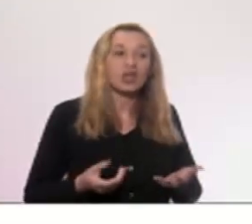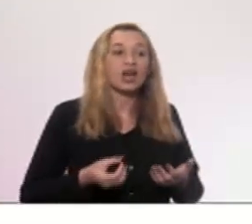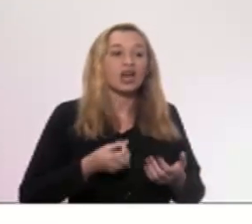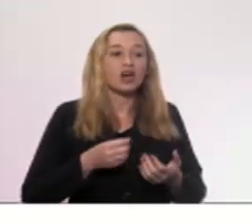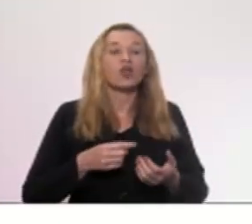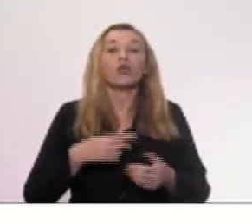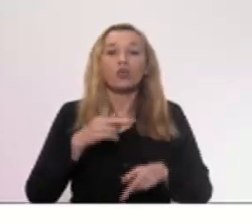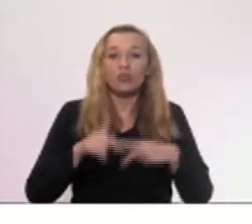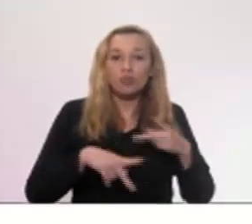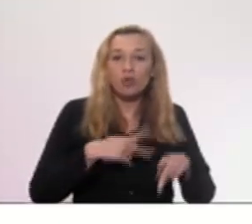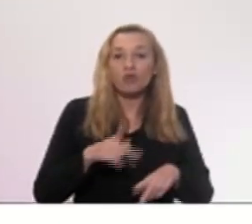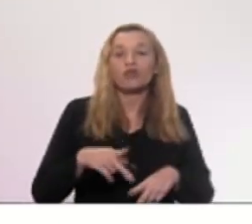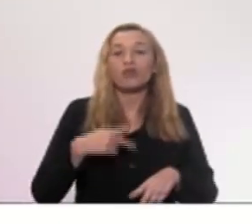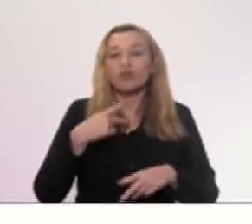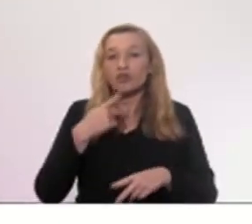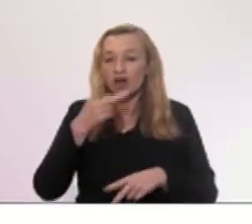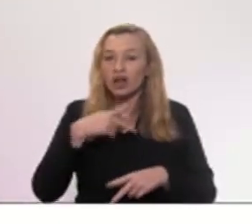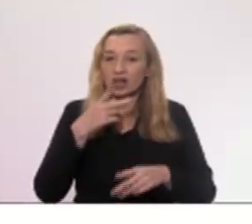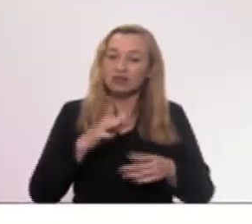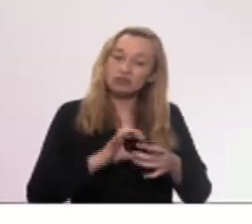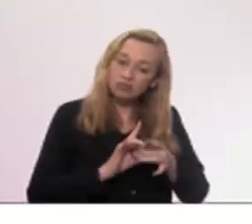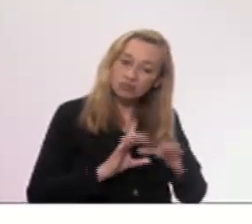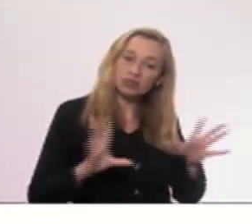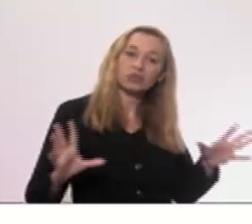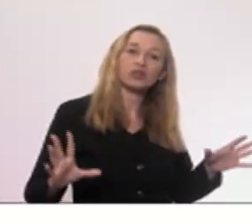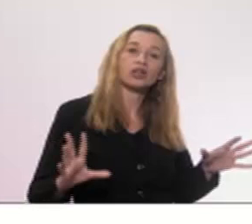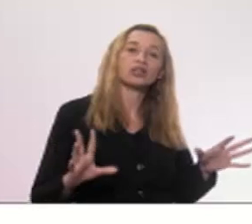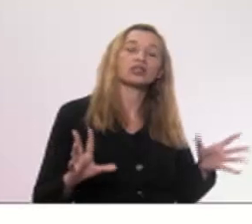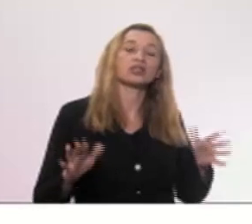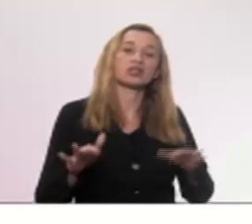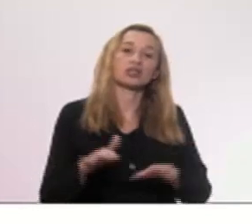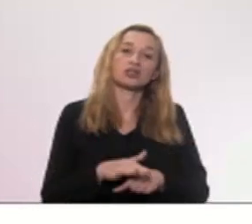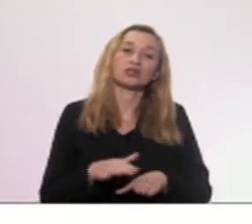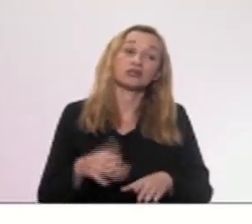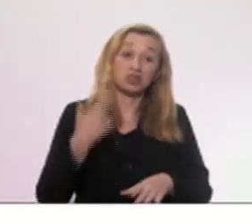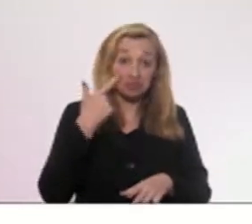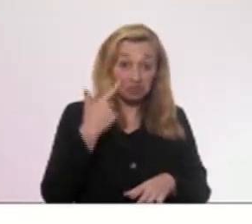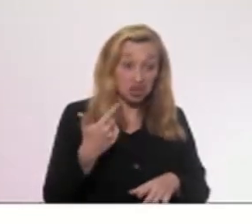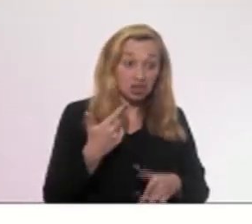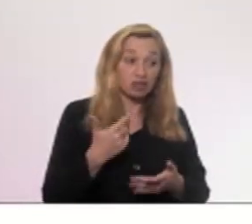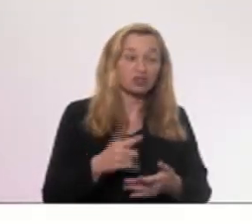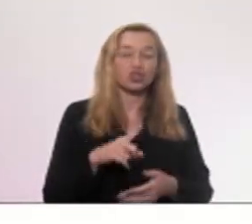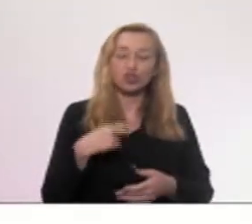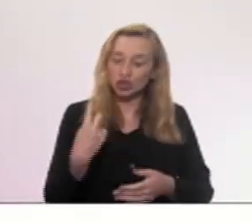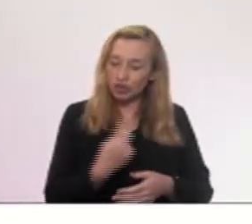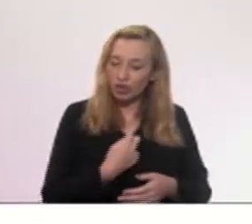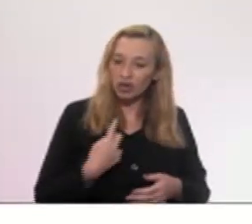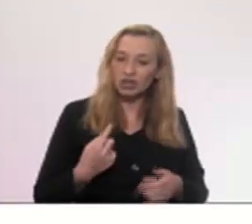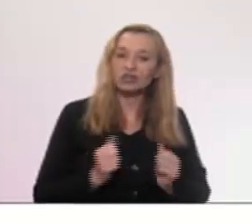da democracia através dessas manifestações, e certamente eles passarão e nós passarinho. Muito obrigado.